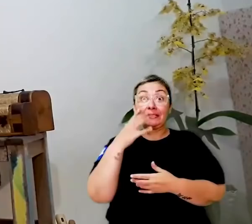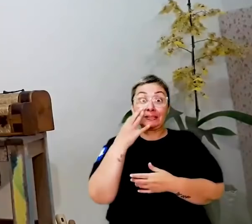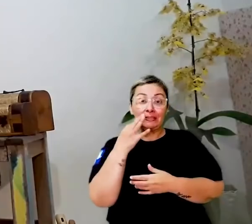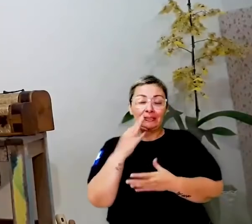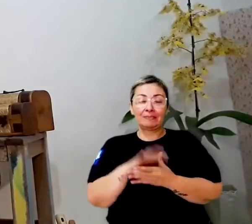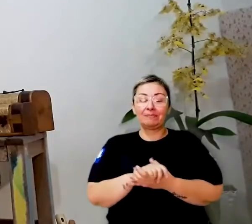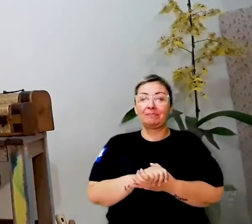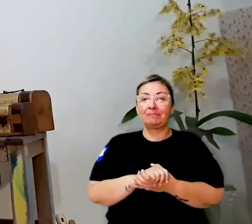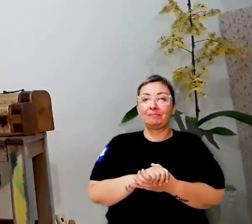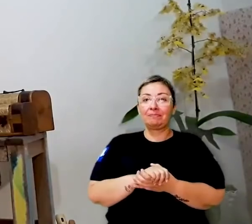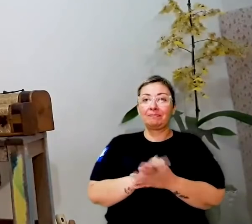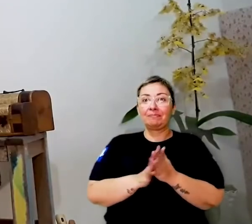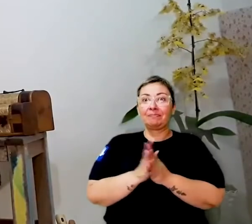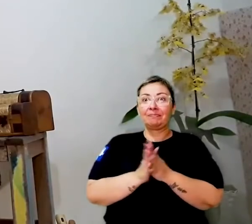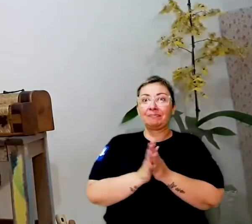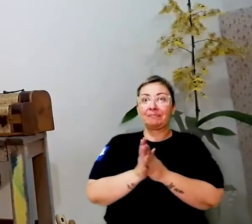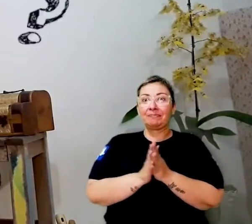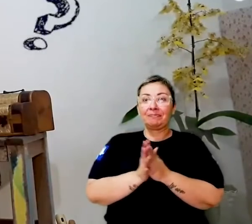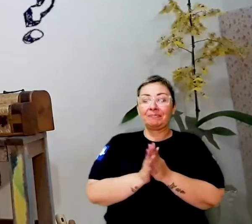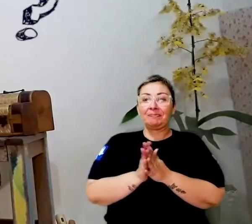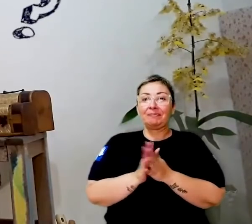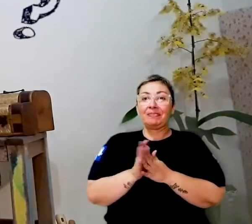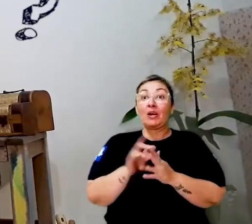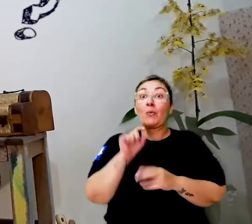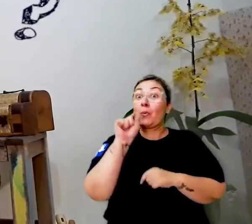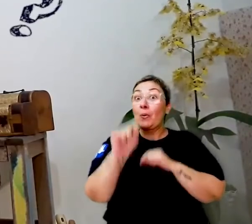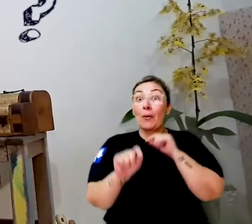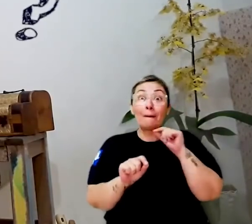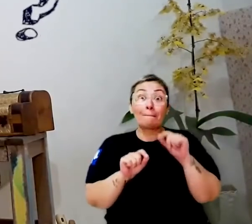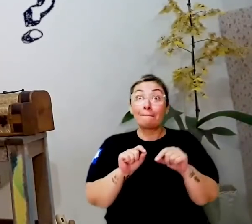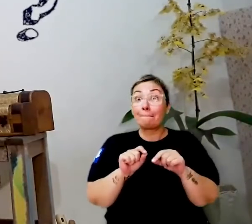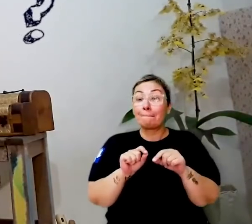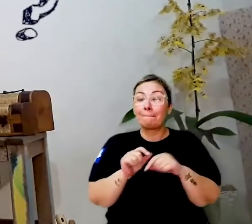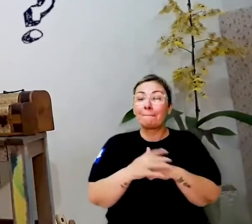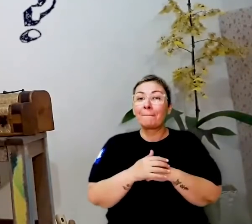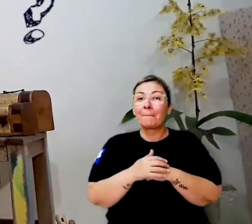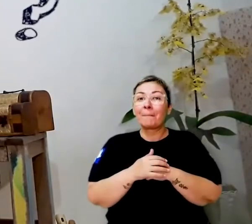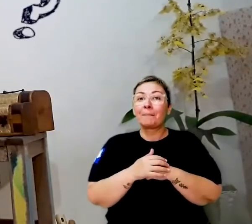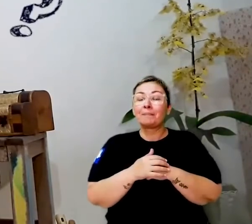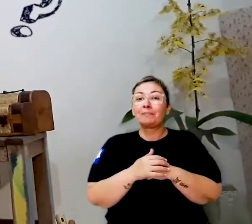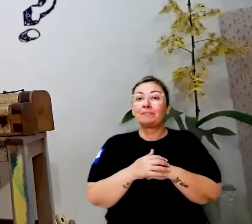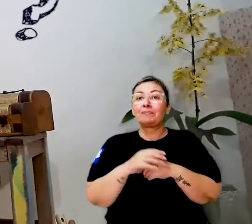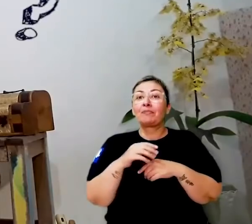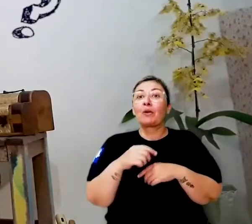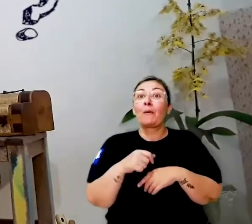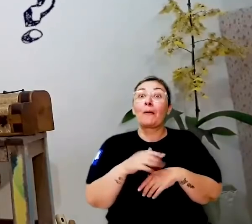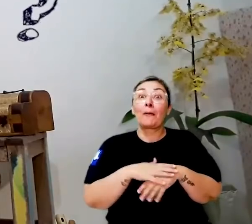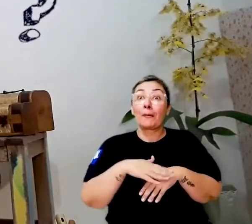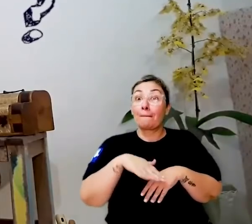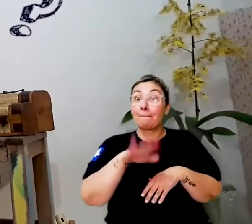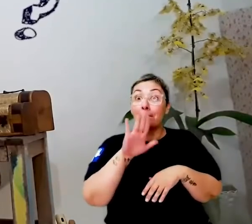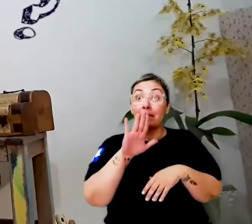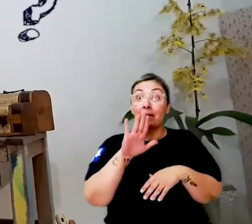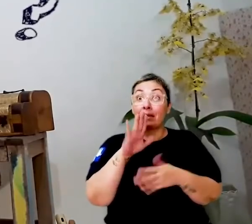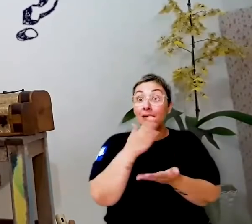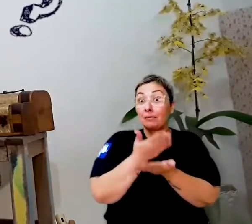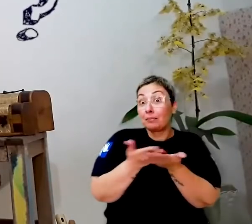Atenção! Uau! O que é o que é? Quanto mais se